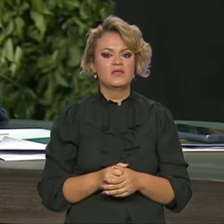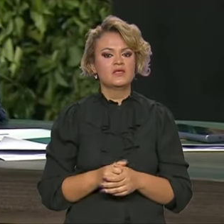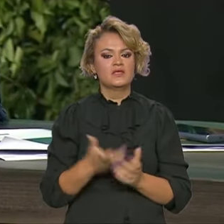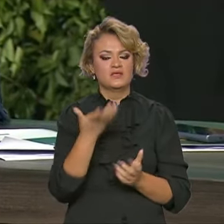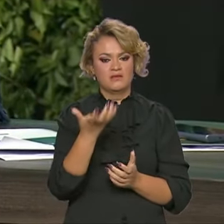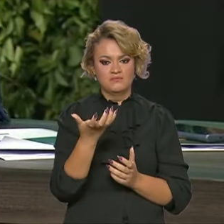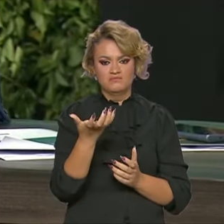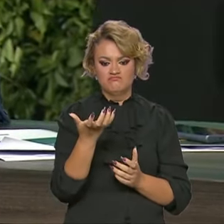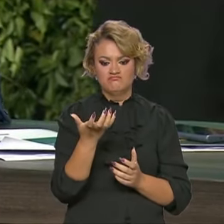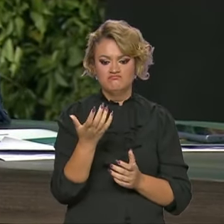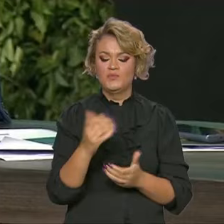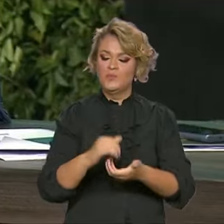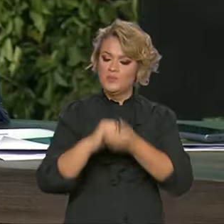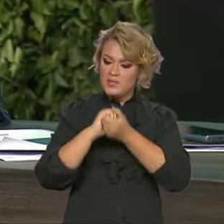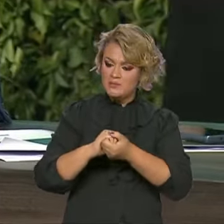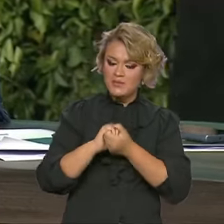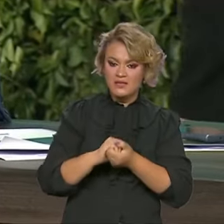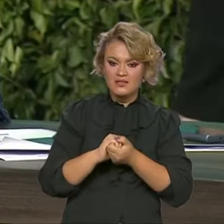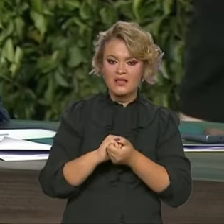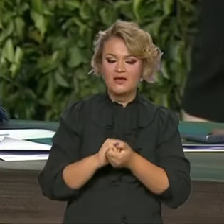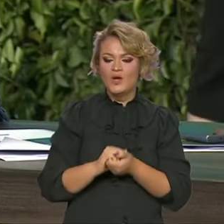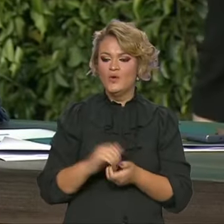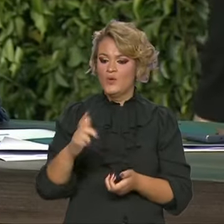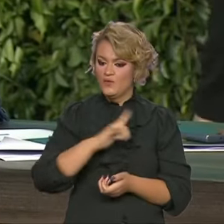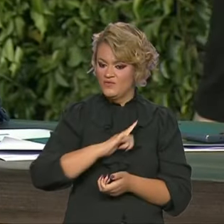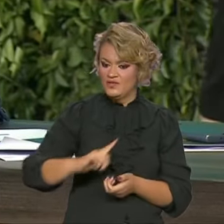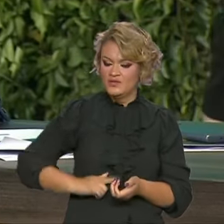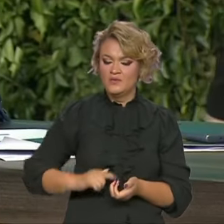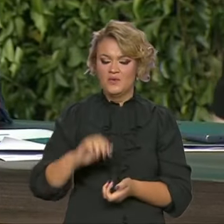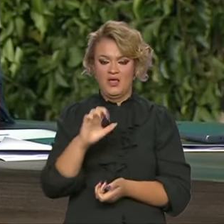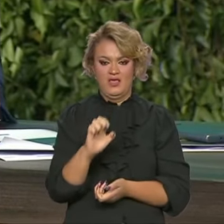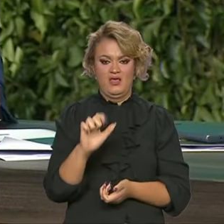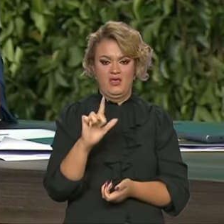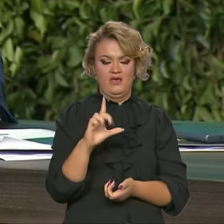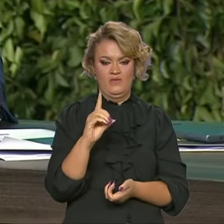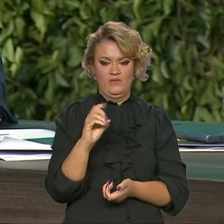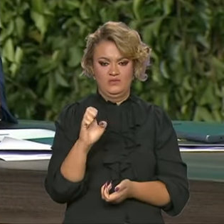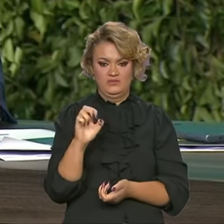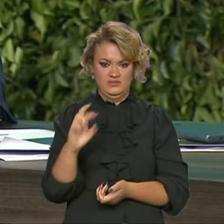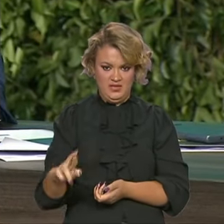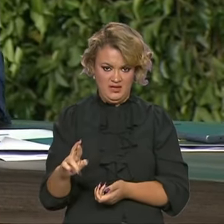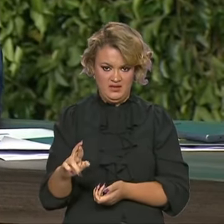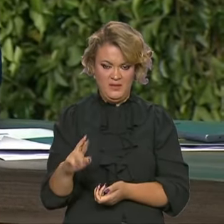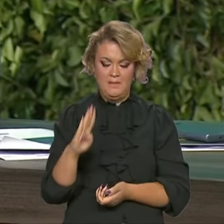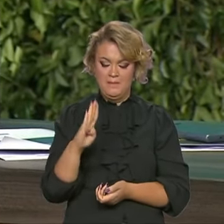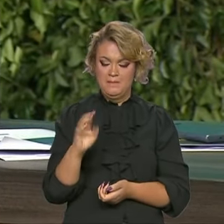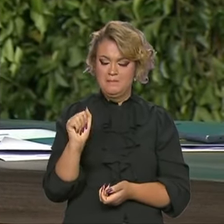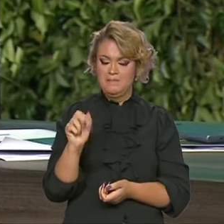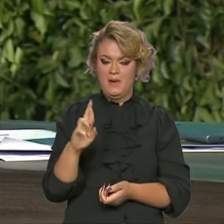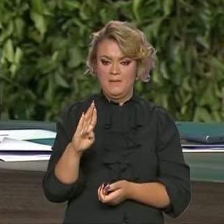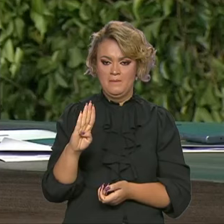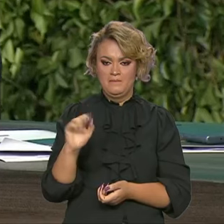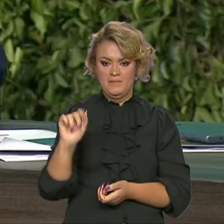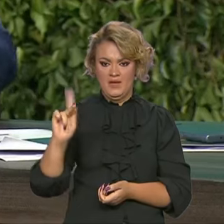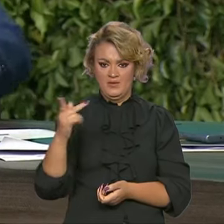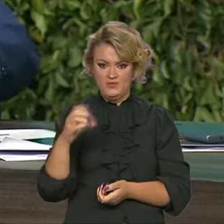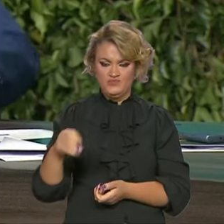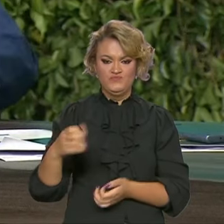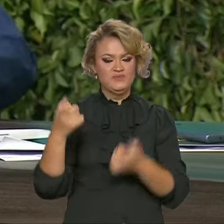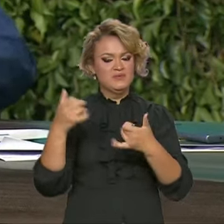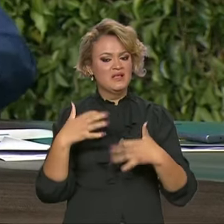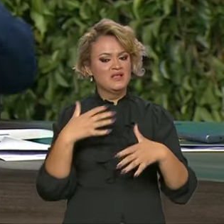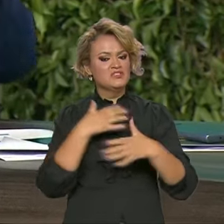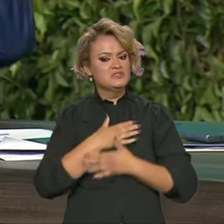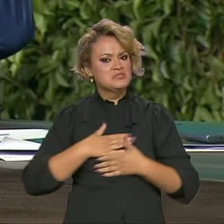Gostaria de cumprimentar o governador Helder Barbalho, dizer da nossa satisfação